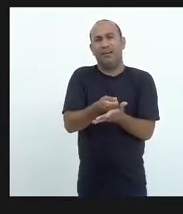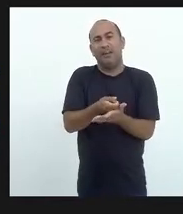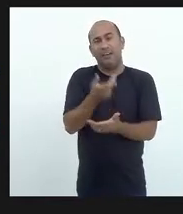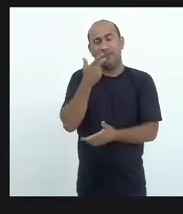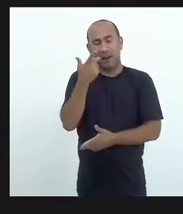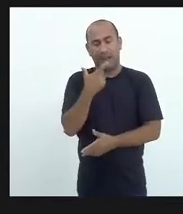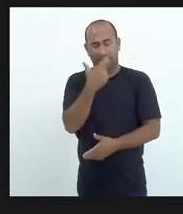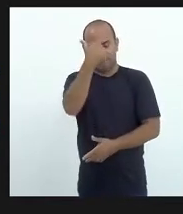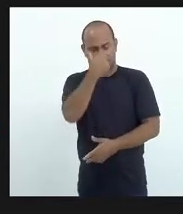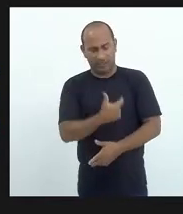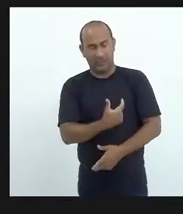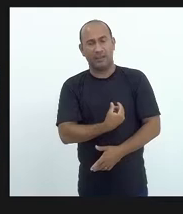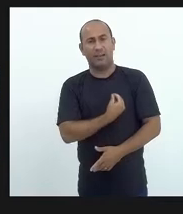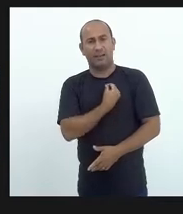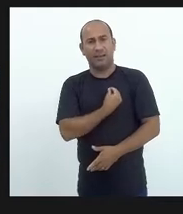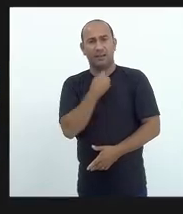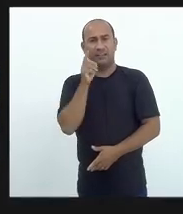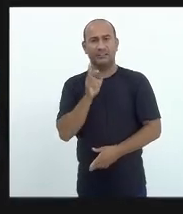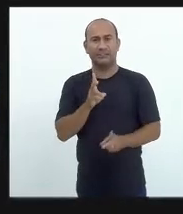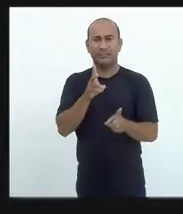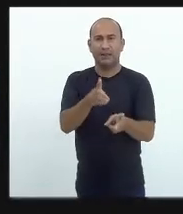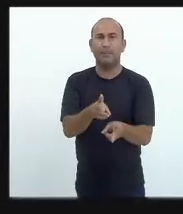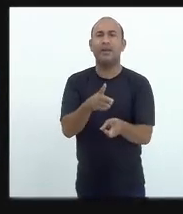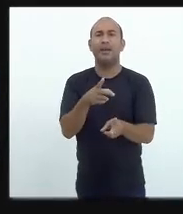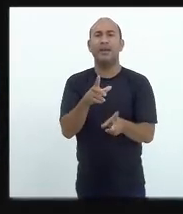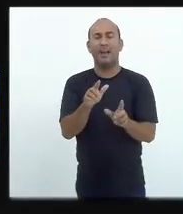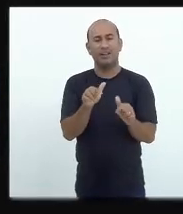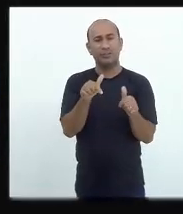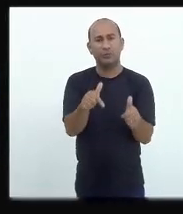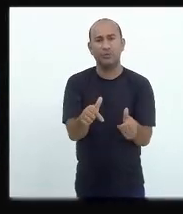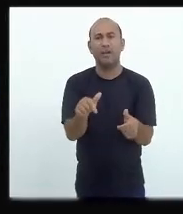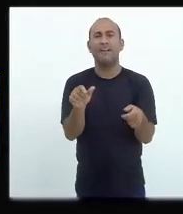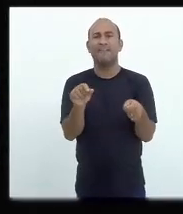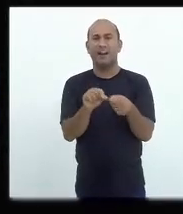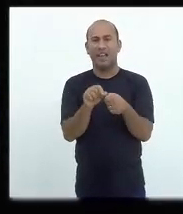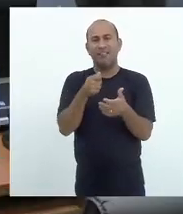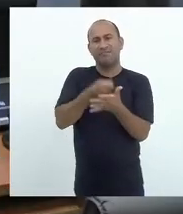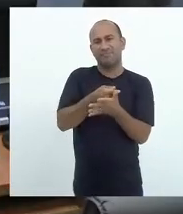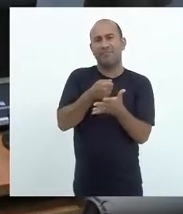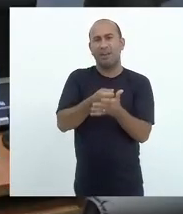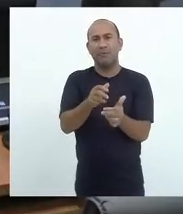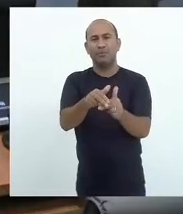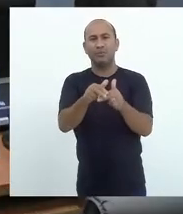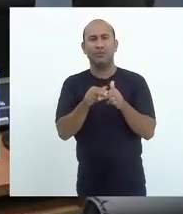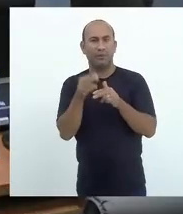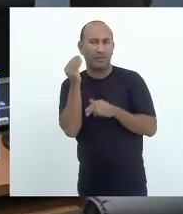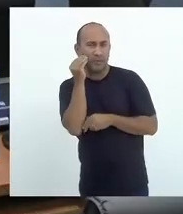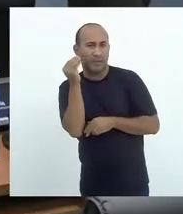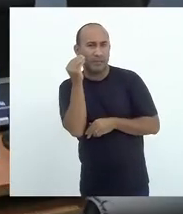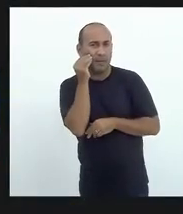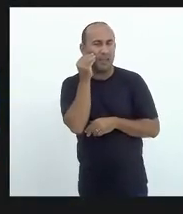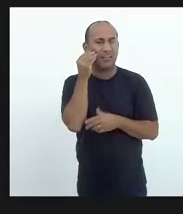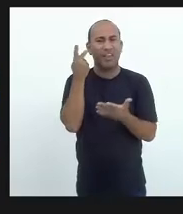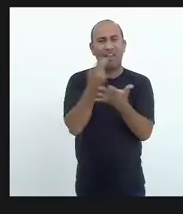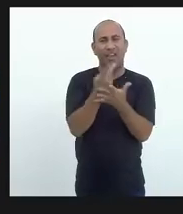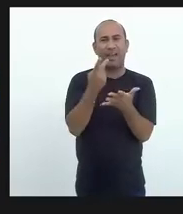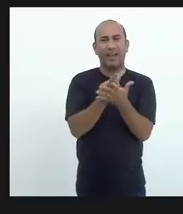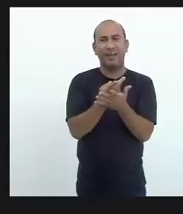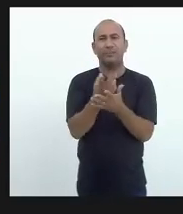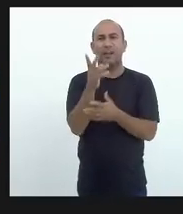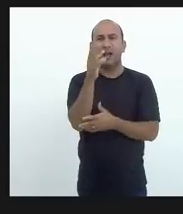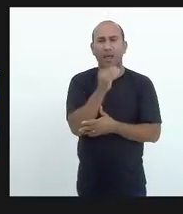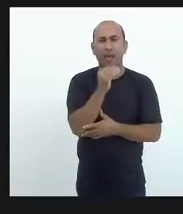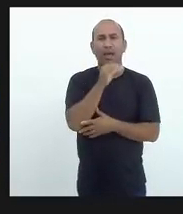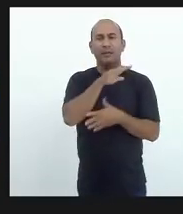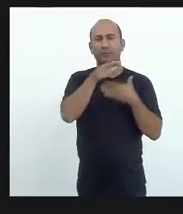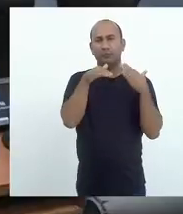aqui estiver, haverá, como eles gostam de falar, resistência a essa tentativa torpe de lacrar o tempo inteiro. Muito